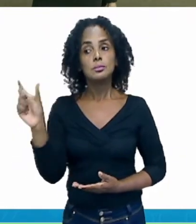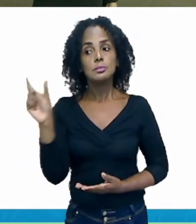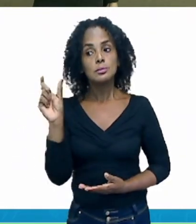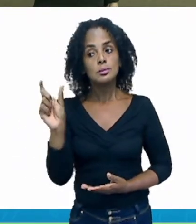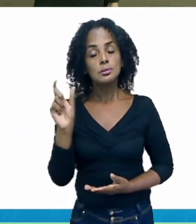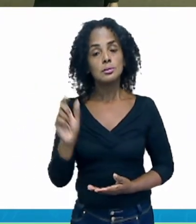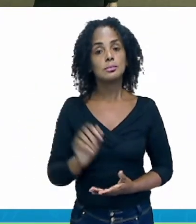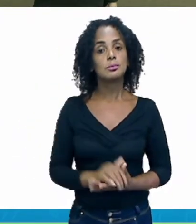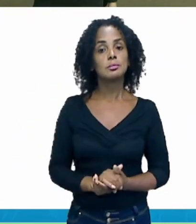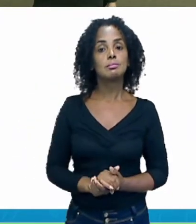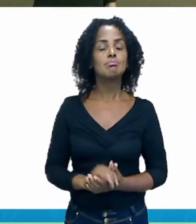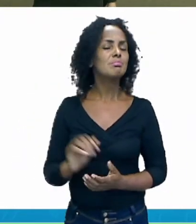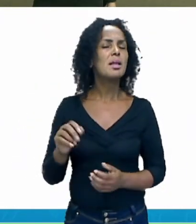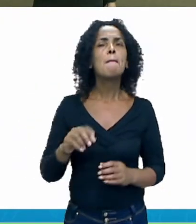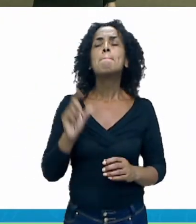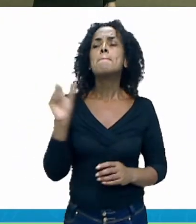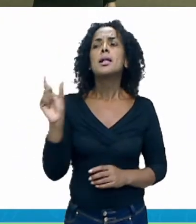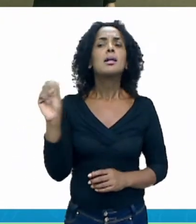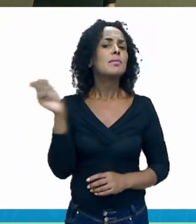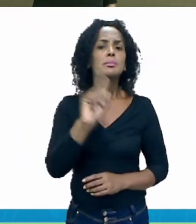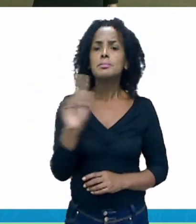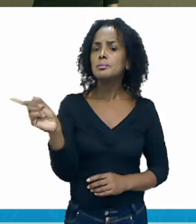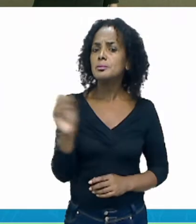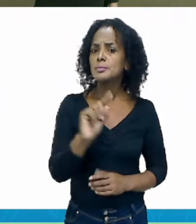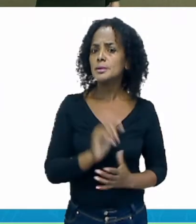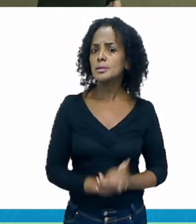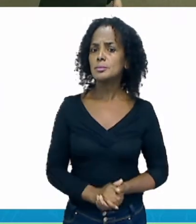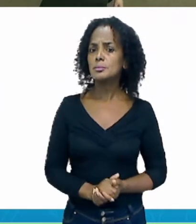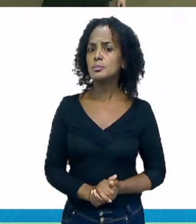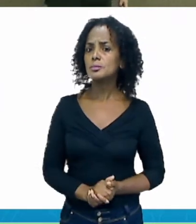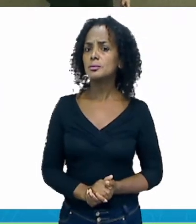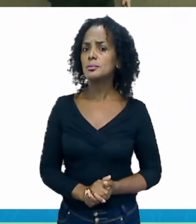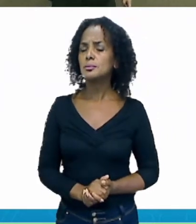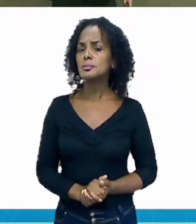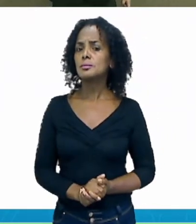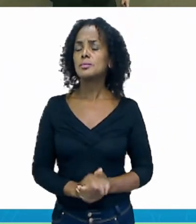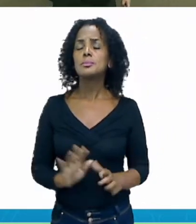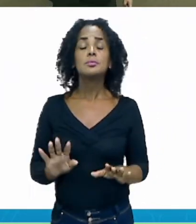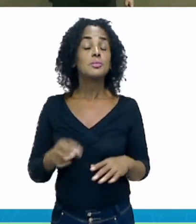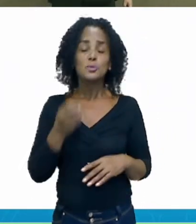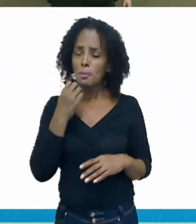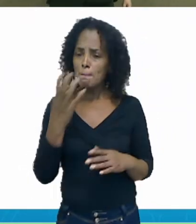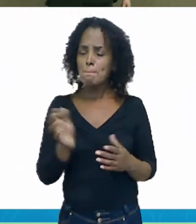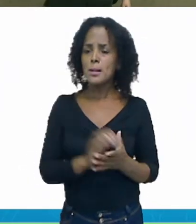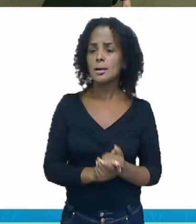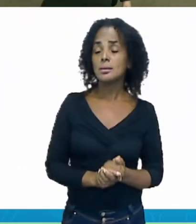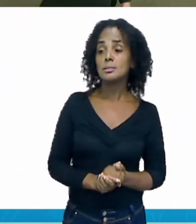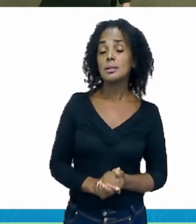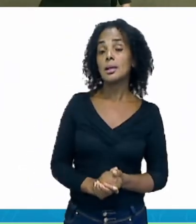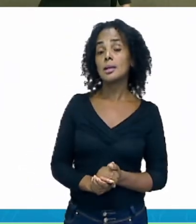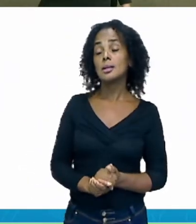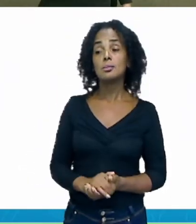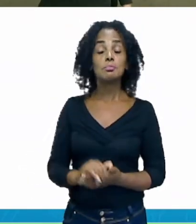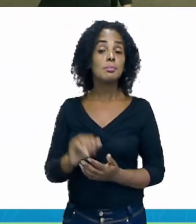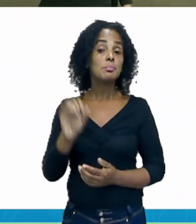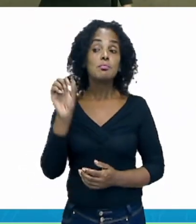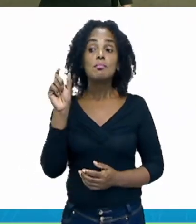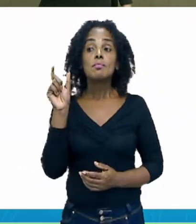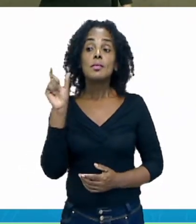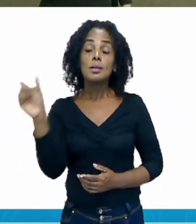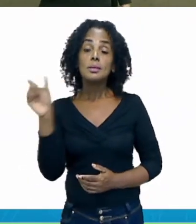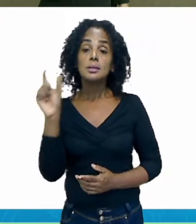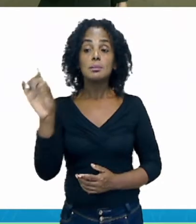E a palavra não? Muito bem. Ela é uma sílaba só. Ou seja, a palavra não, eu não